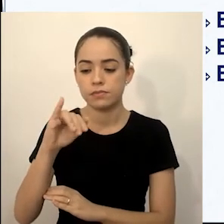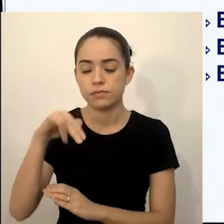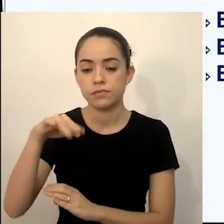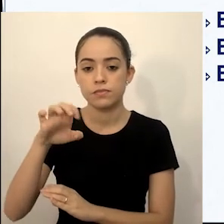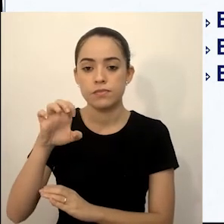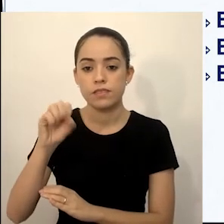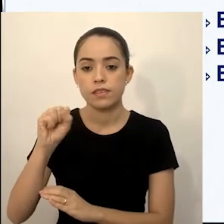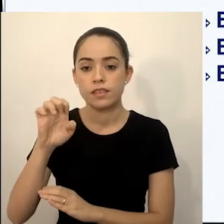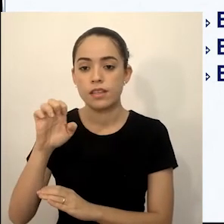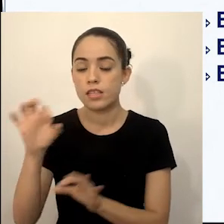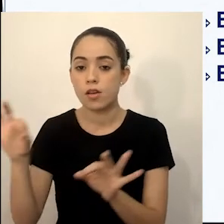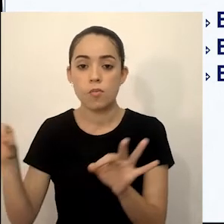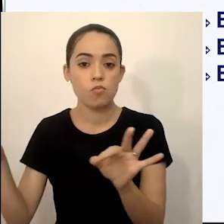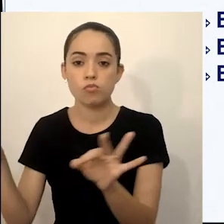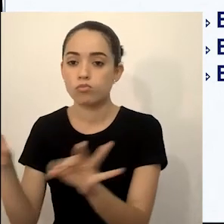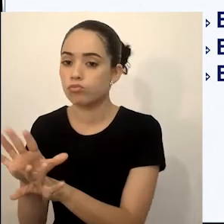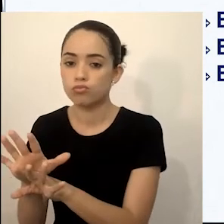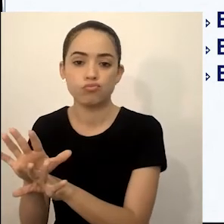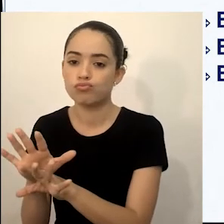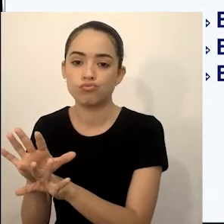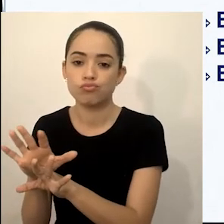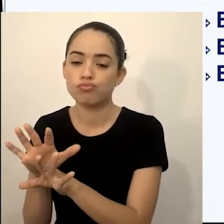citocinese incompleta.